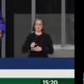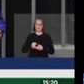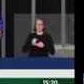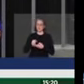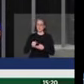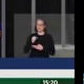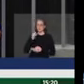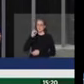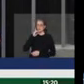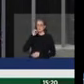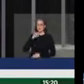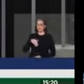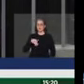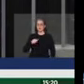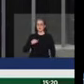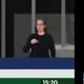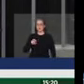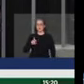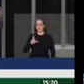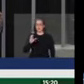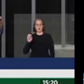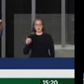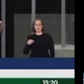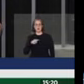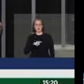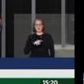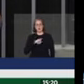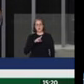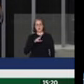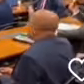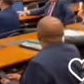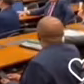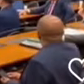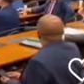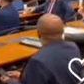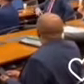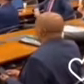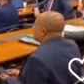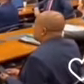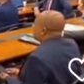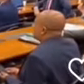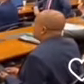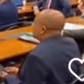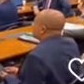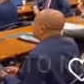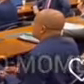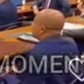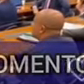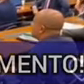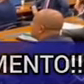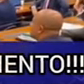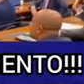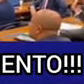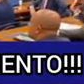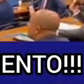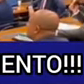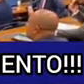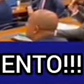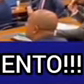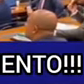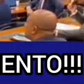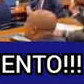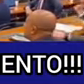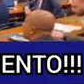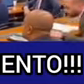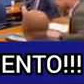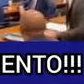Marcon, que foi ameaçado, insultado pelo deputado Eduardo Bolsonaro. Ameaçado de agressão física.